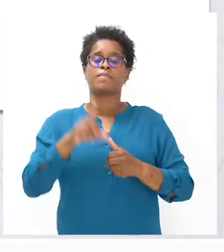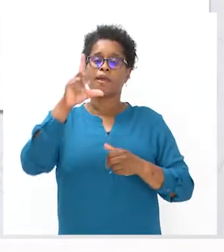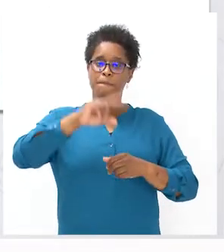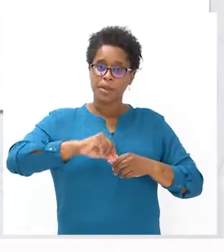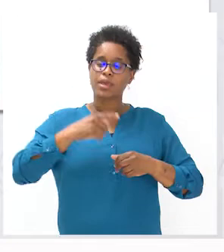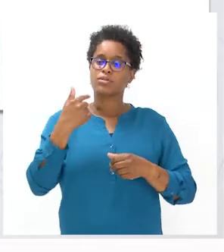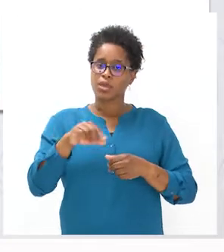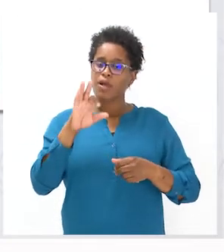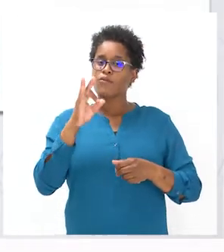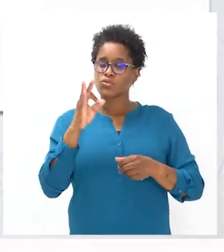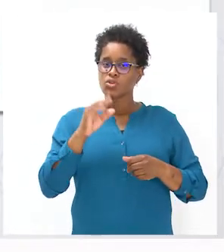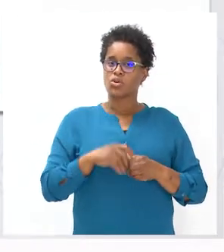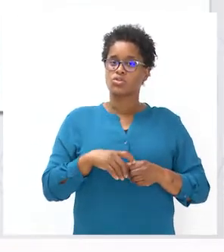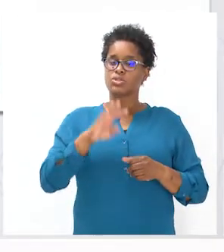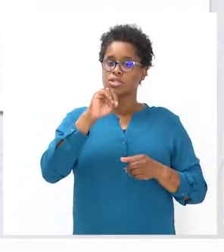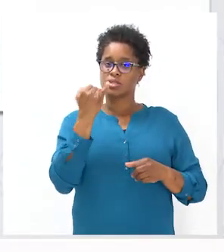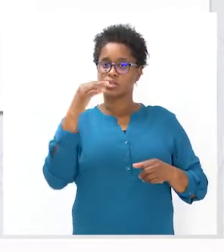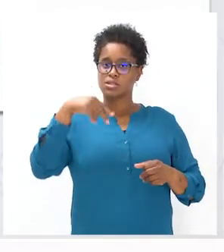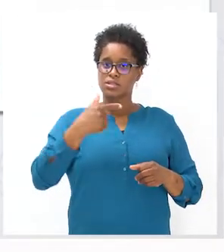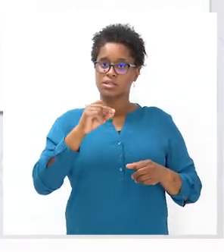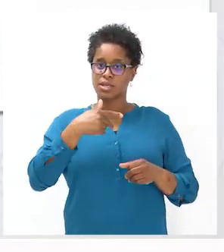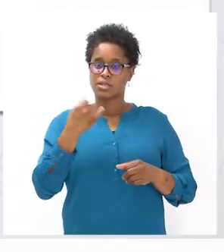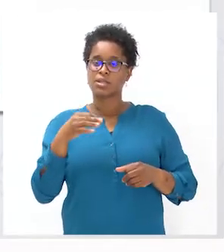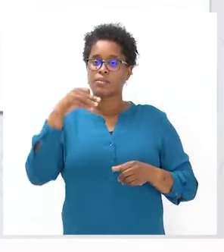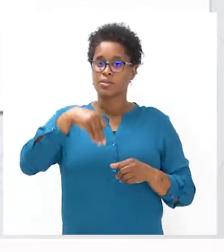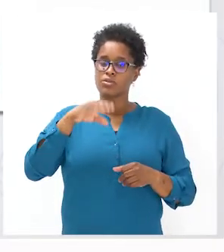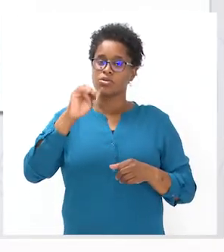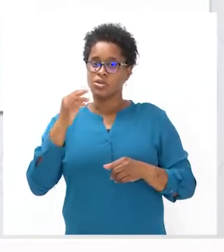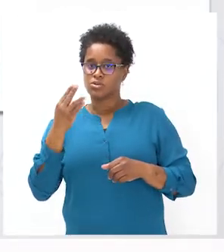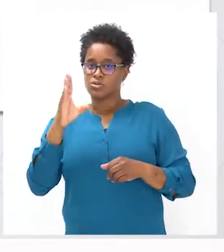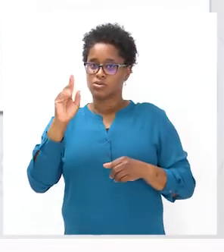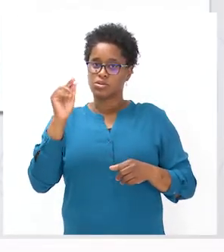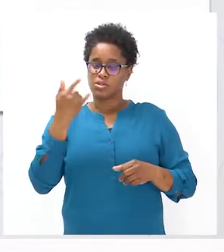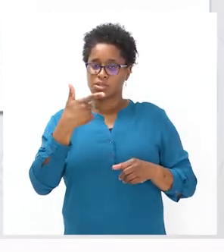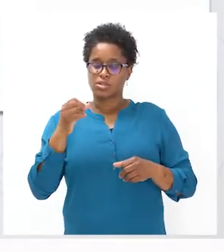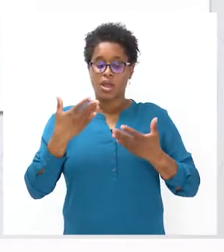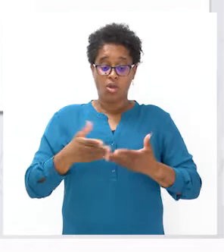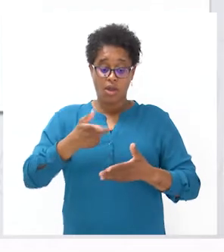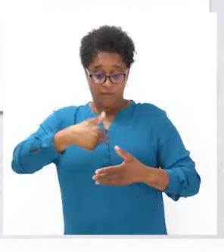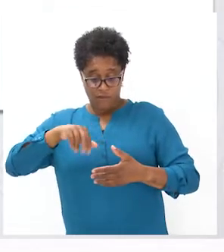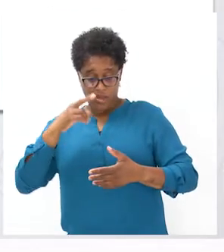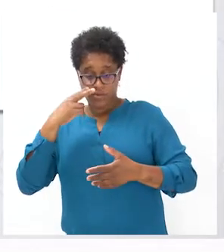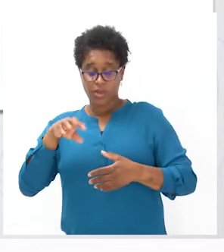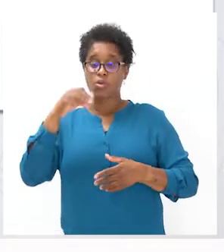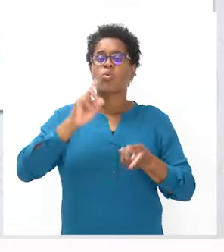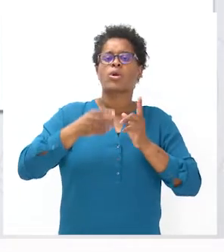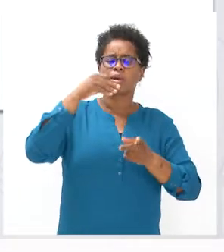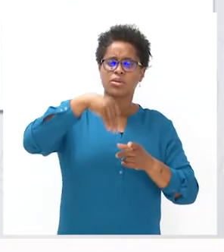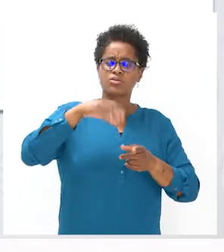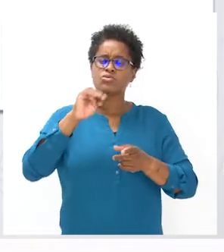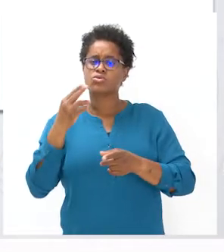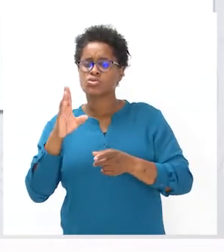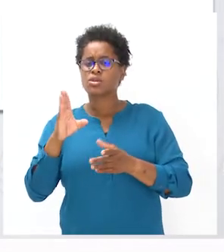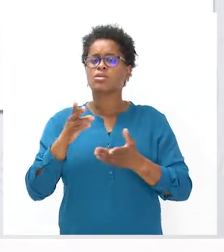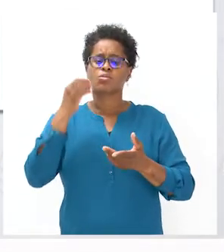também desempenha a função sintática de predicativo de sujeito. Agora vejamos que é predicativo de sujeito. Como